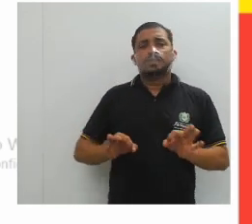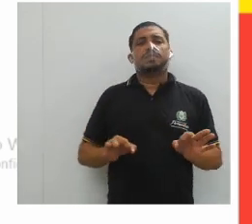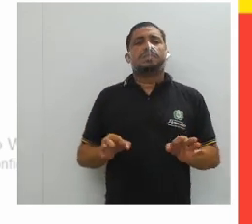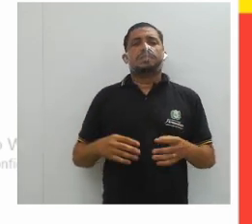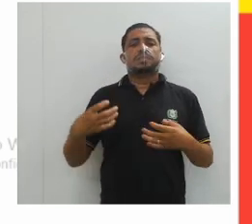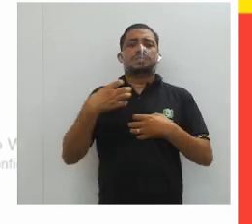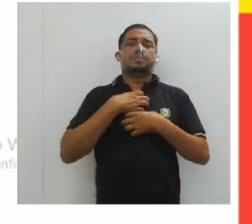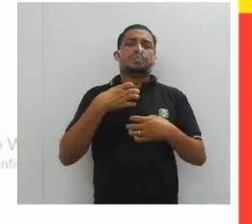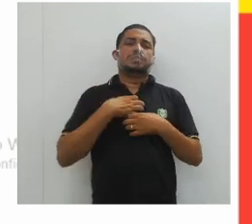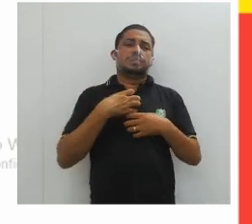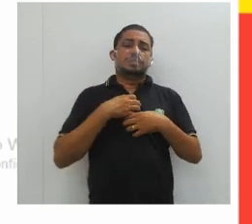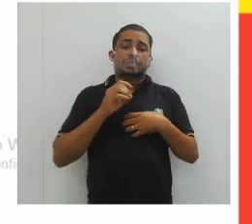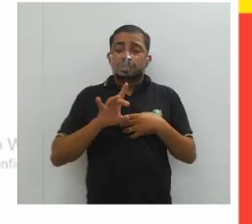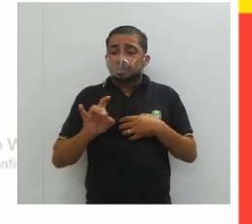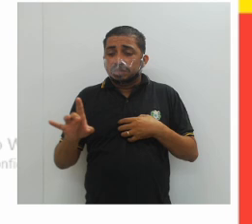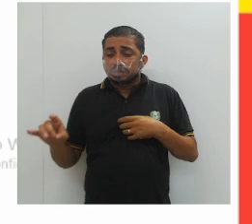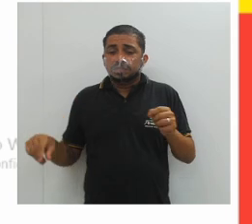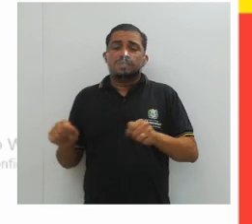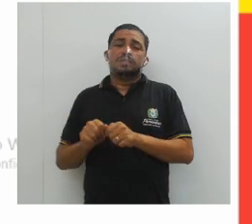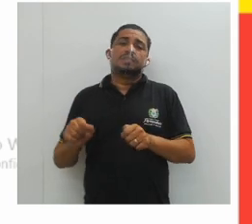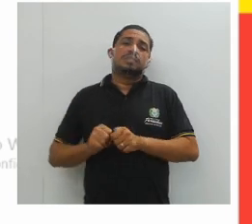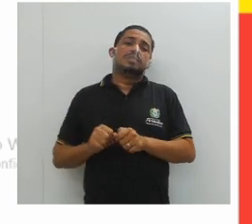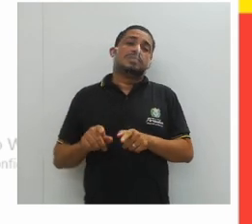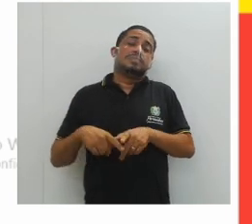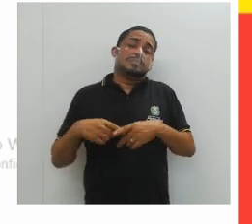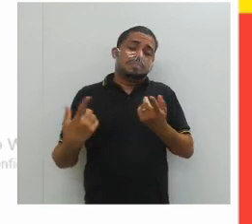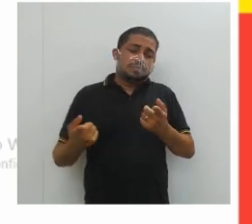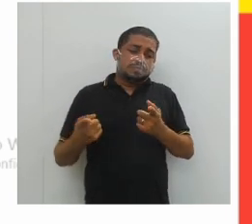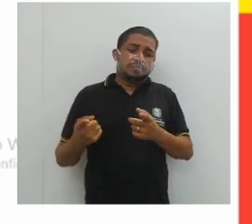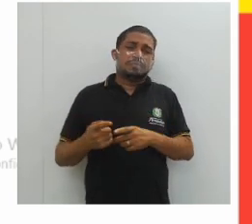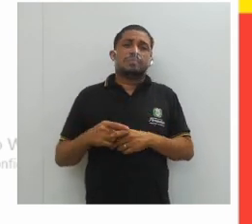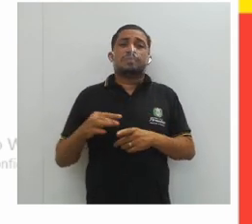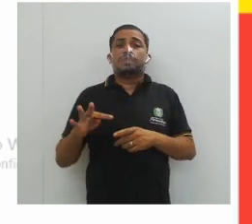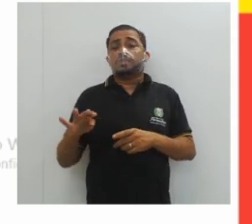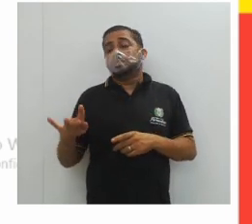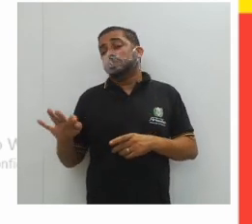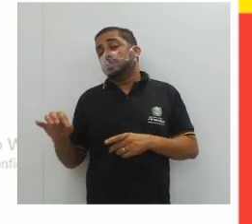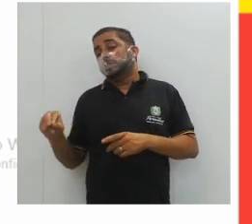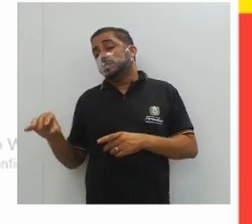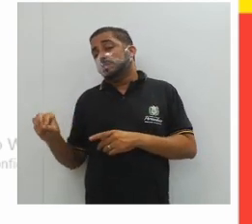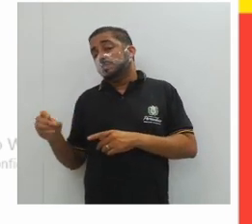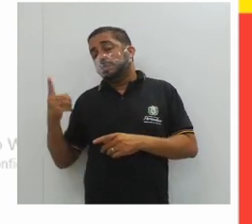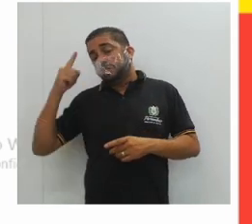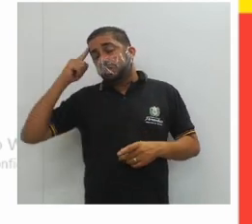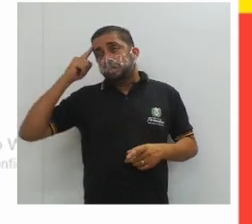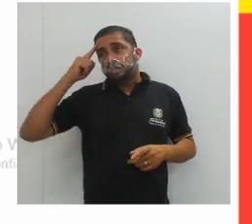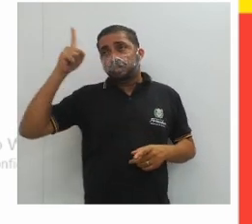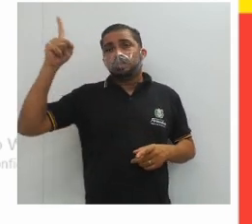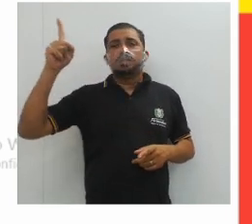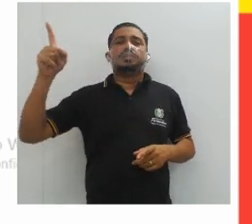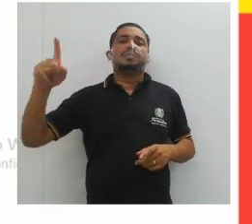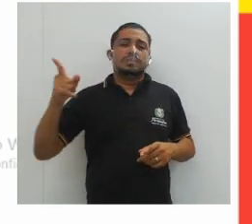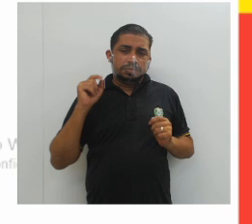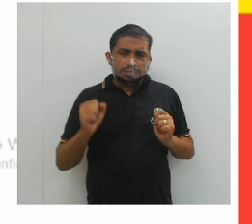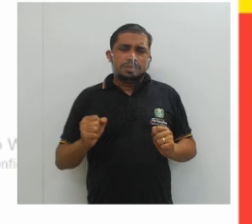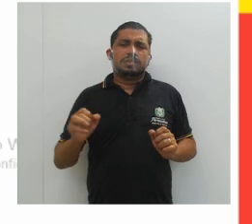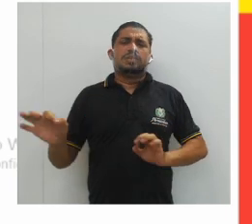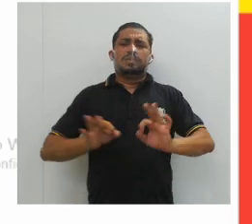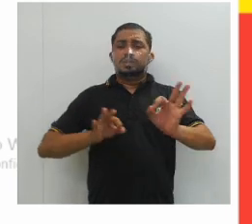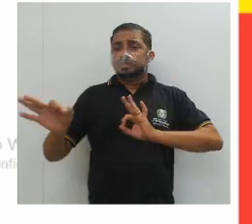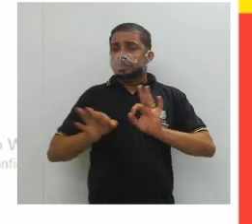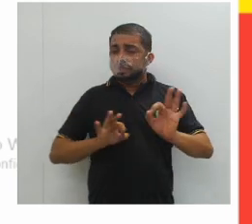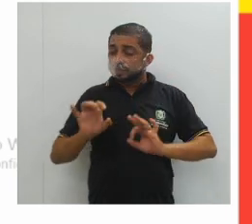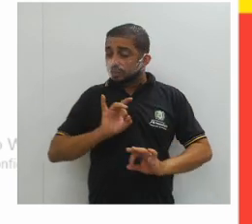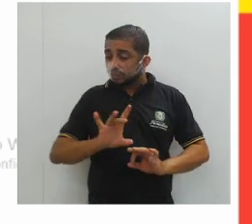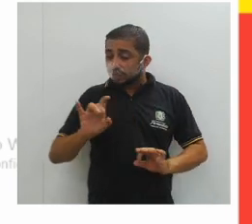de uma forma a cada um fazer o seu serviço. E aí, Taylorismo é a ideia de que você vai organizar o que